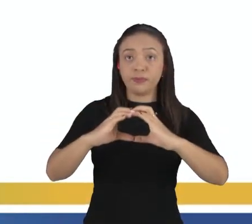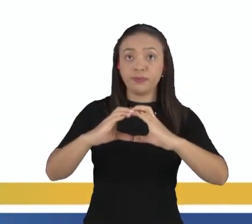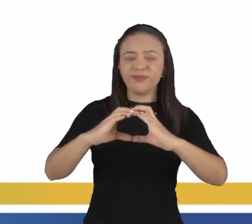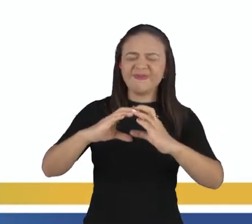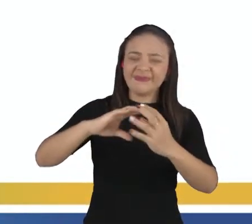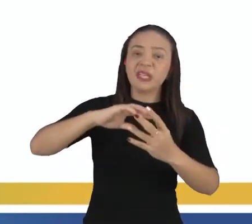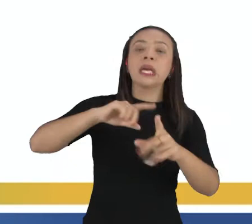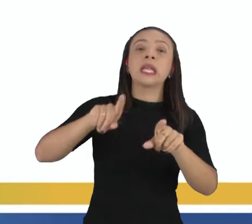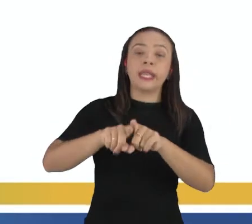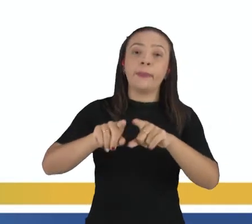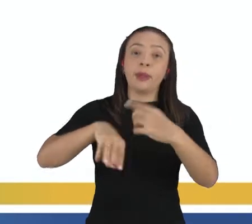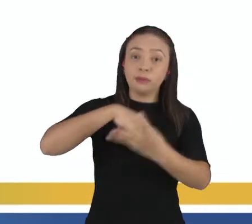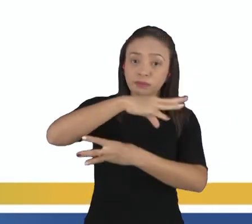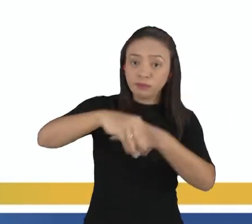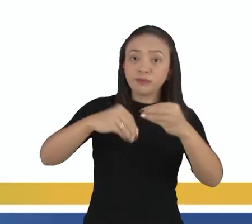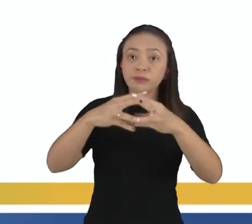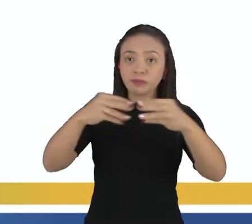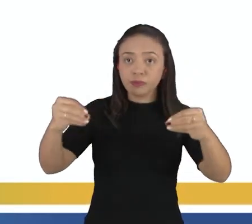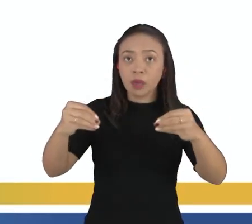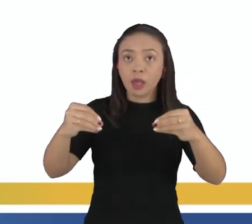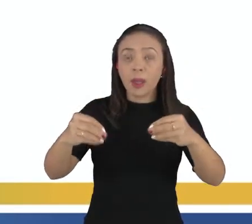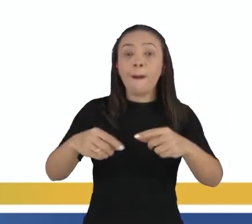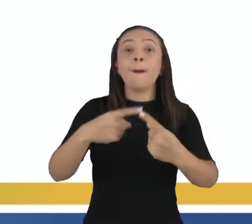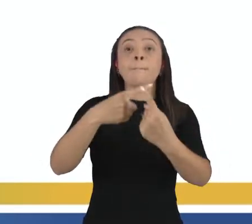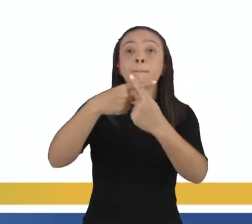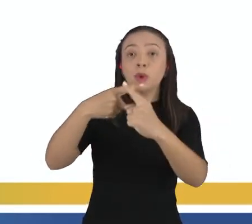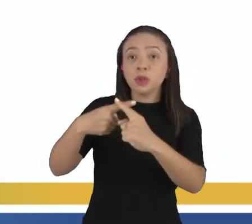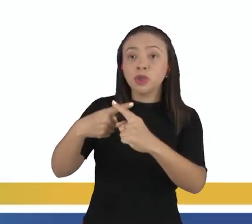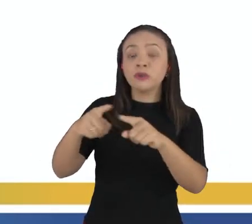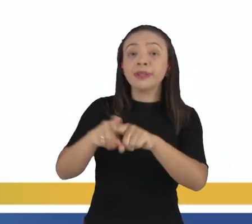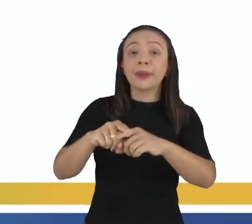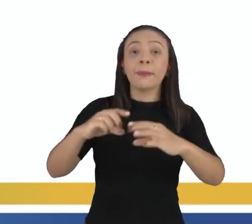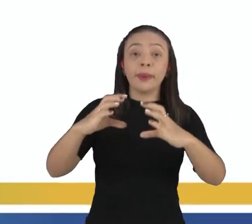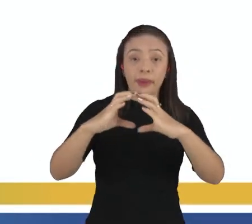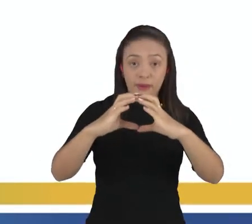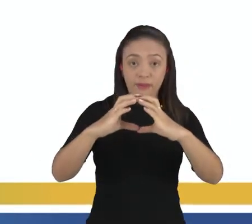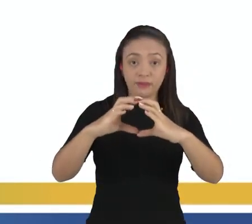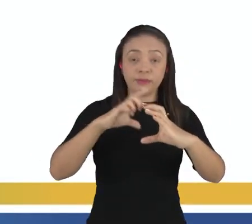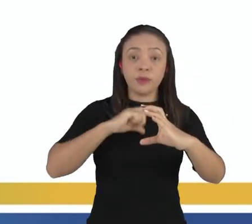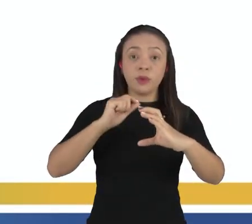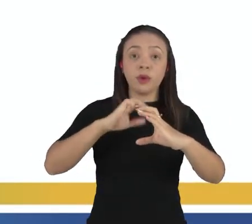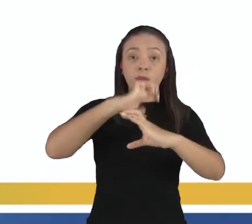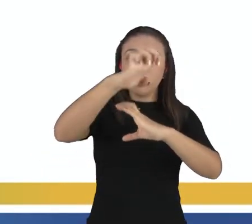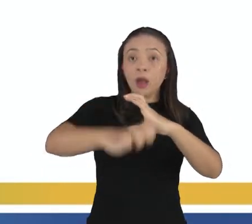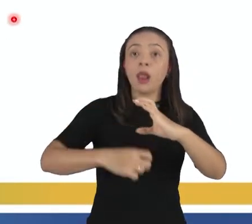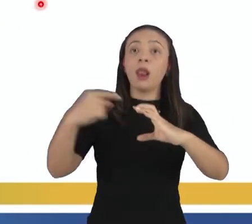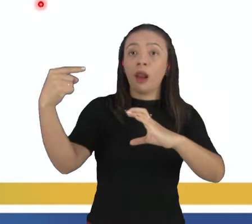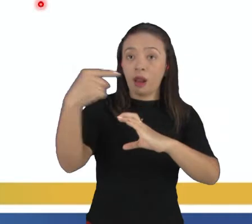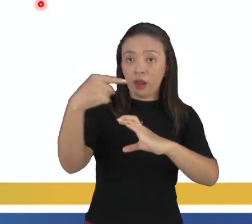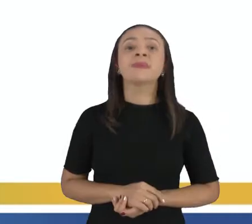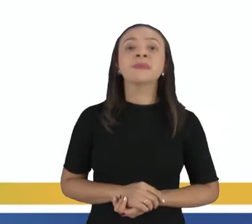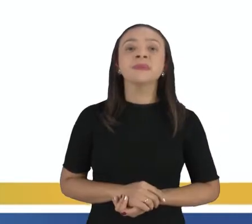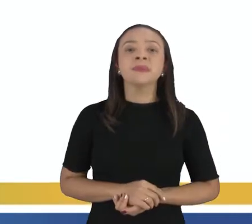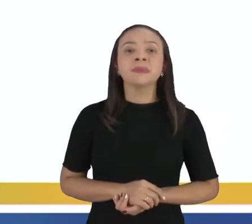homogênea e positiva, e incrustada nessa esfera nós temos os elétrons de carga